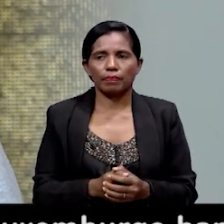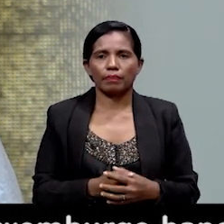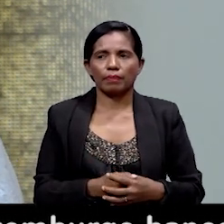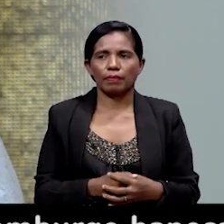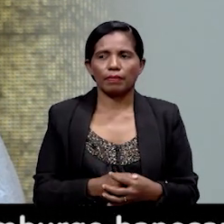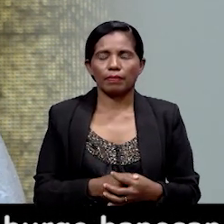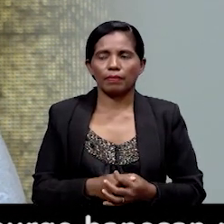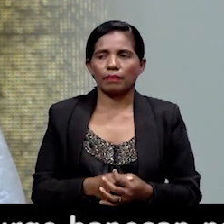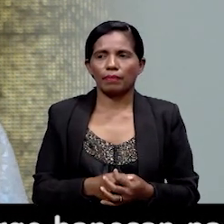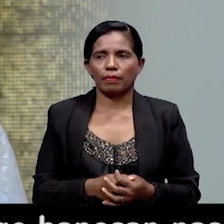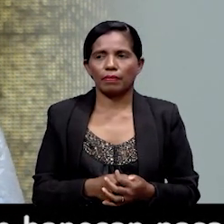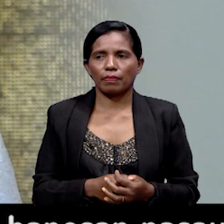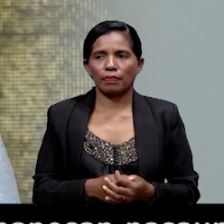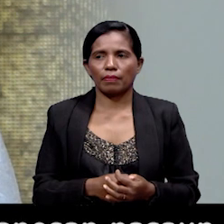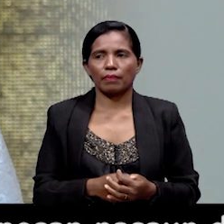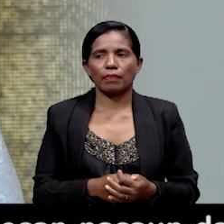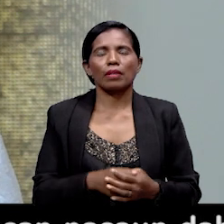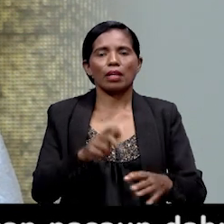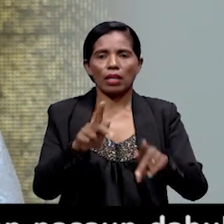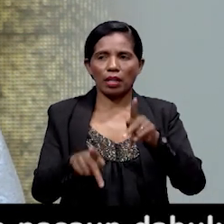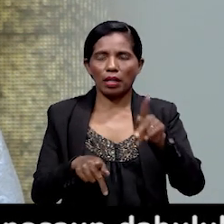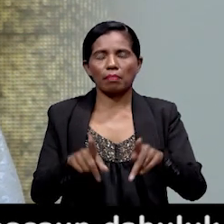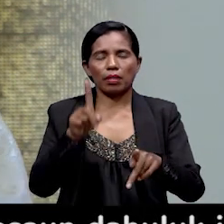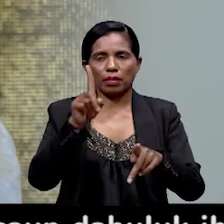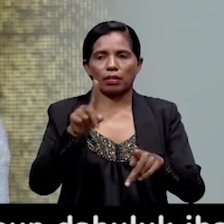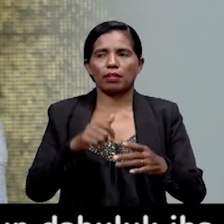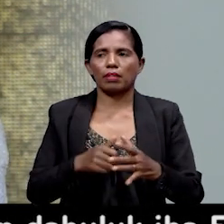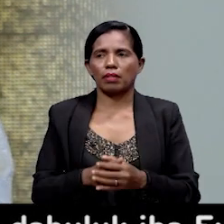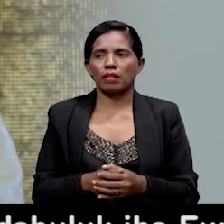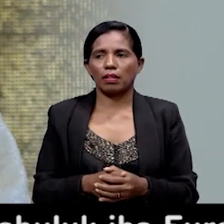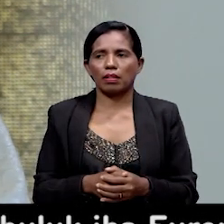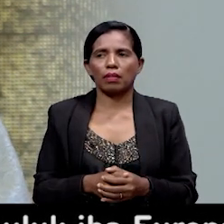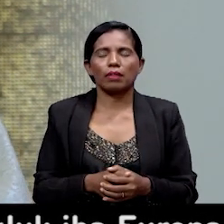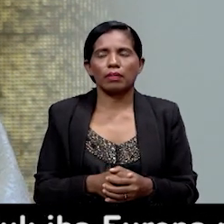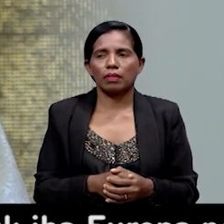Tem de ser uma ilha de ilha, ilha,